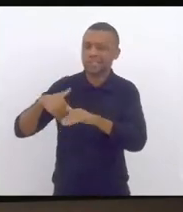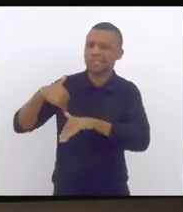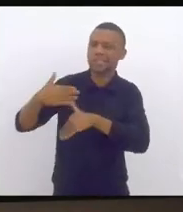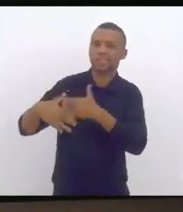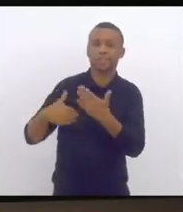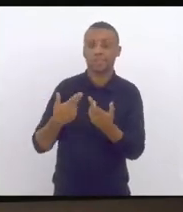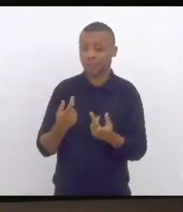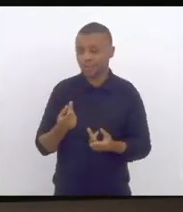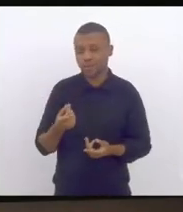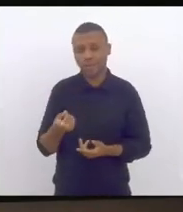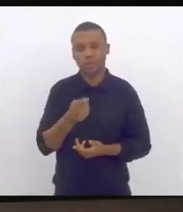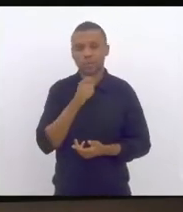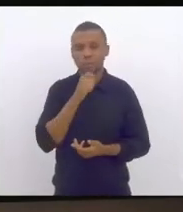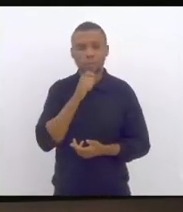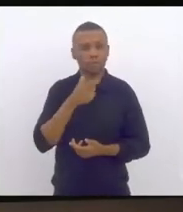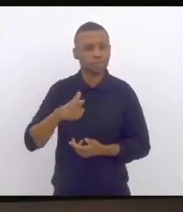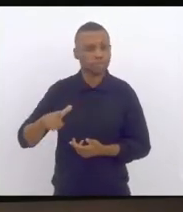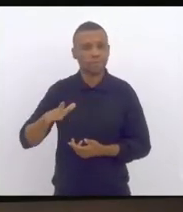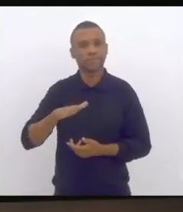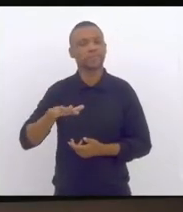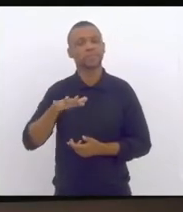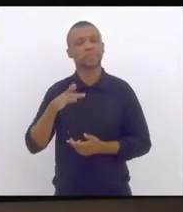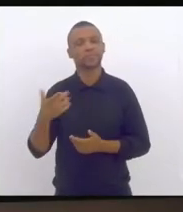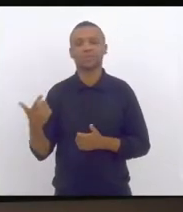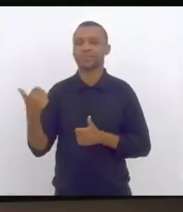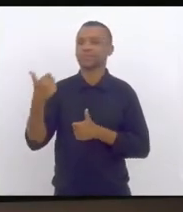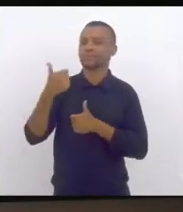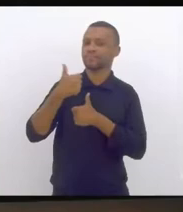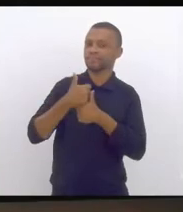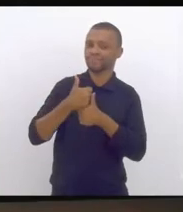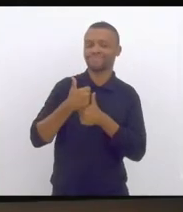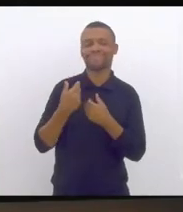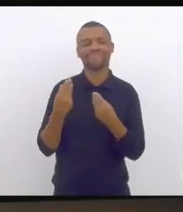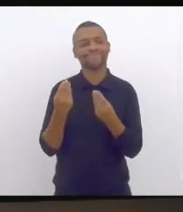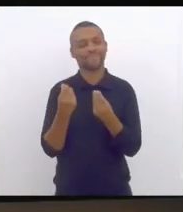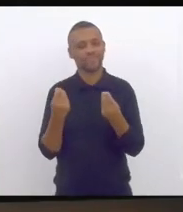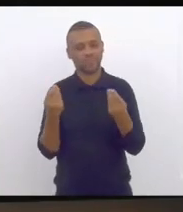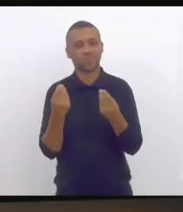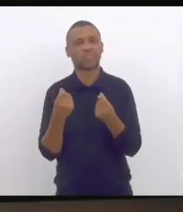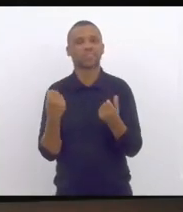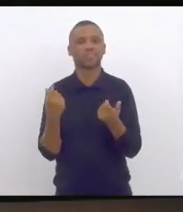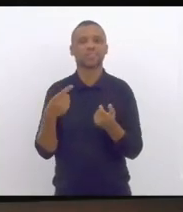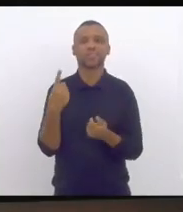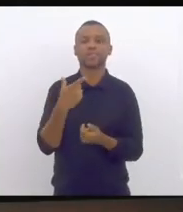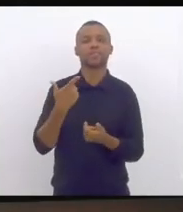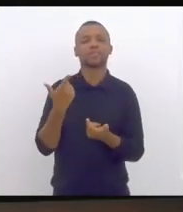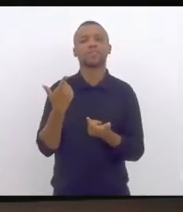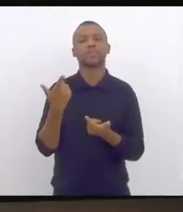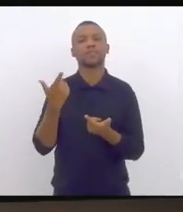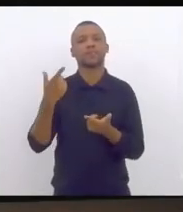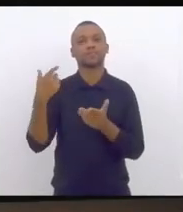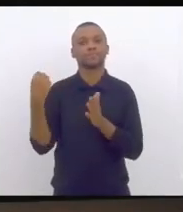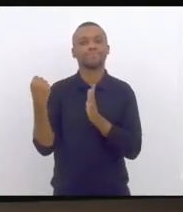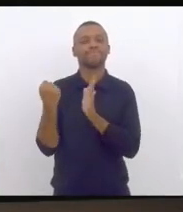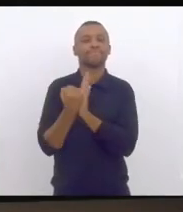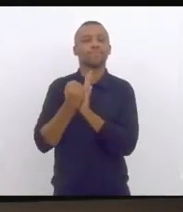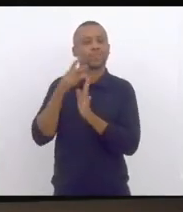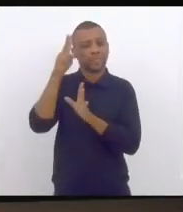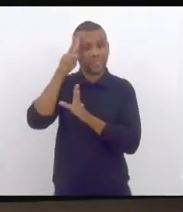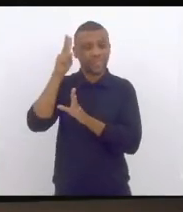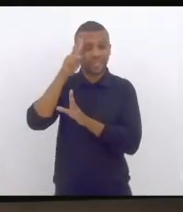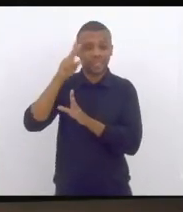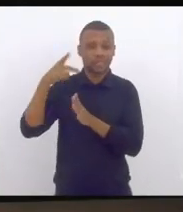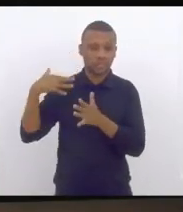sustentável, nos colocou num lugar muito delicado. Nós estamos em uma quadra histórica em relação às